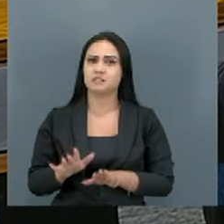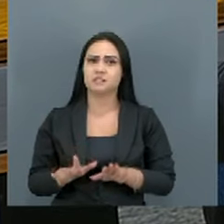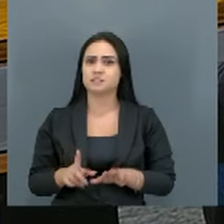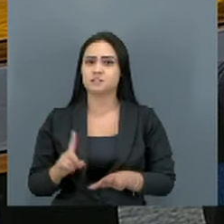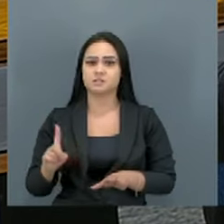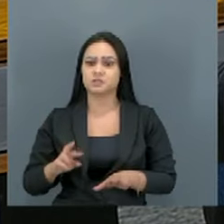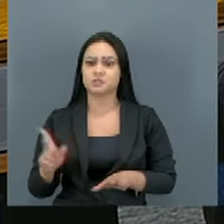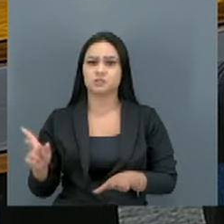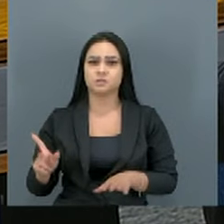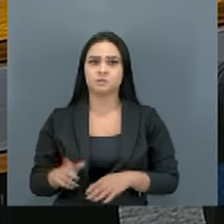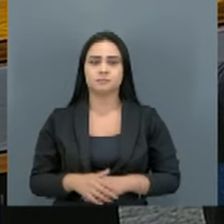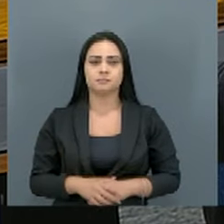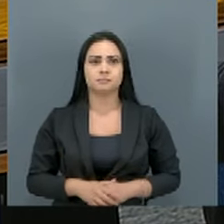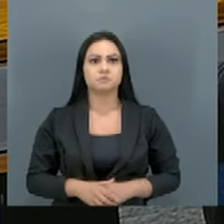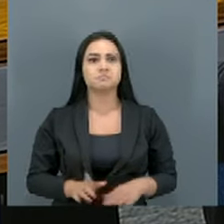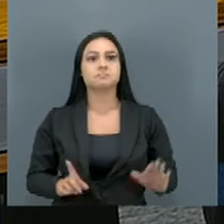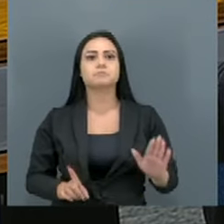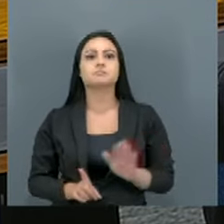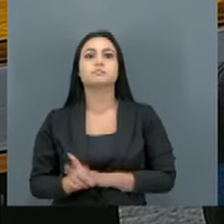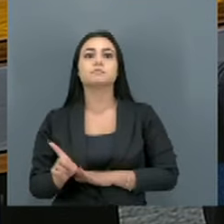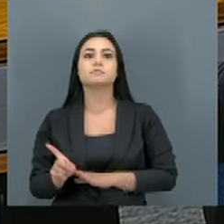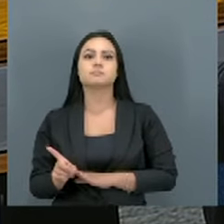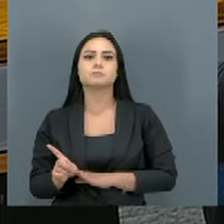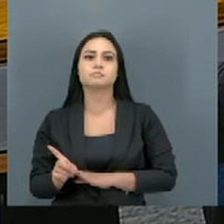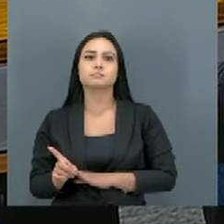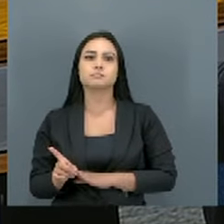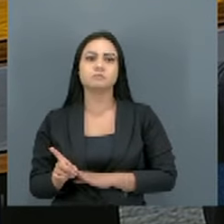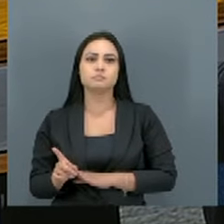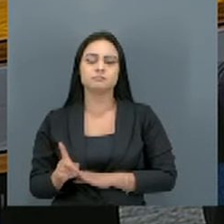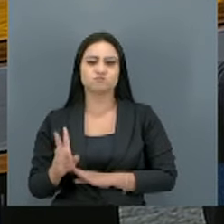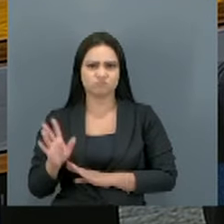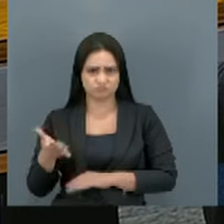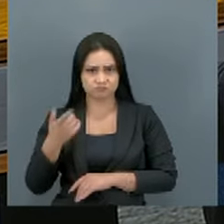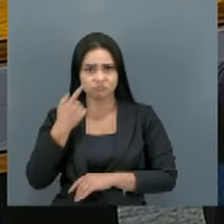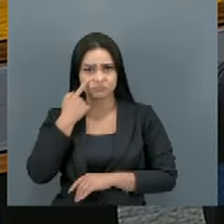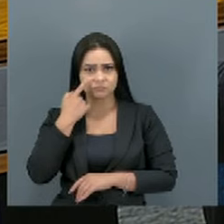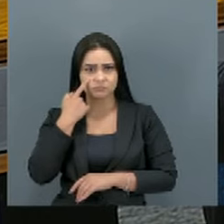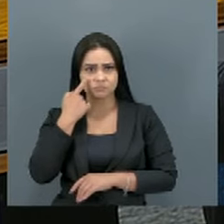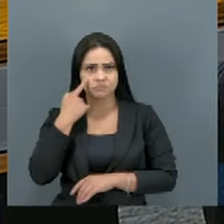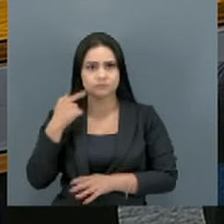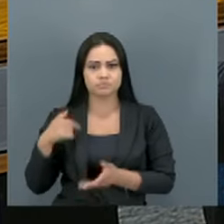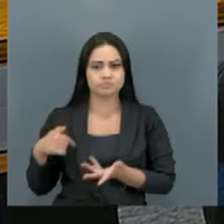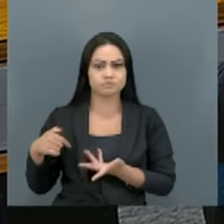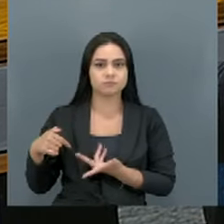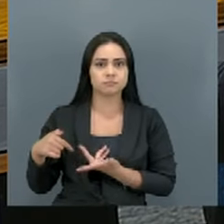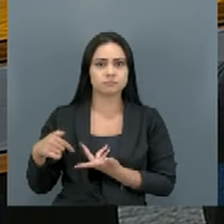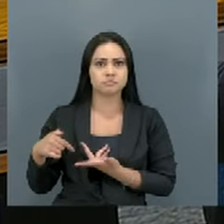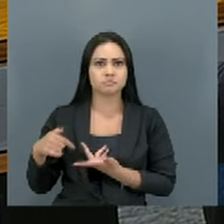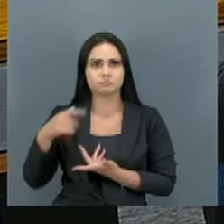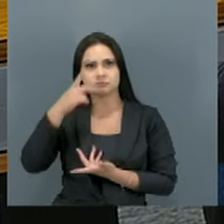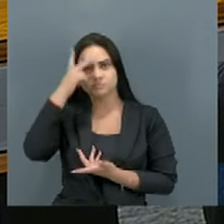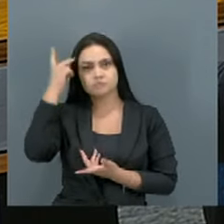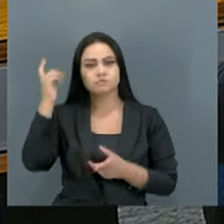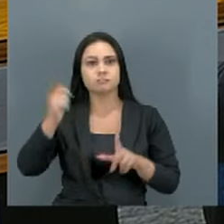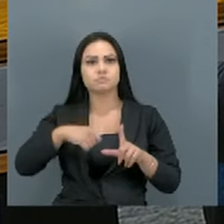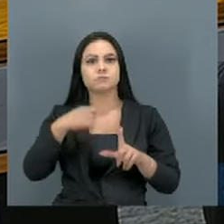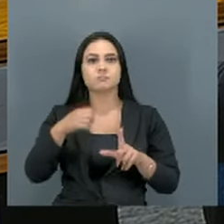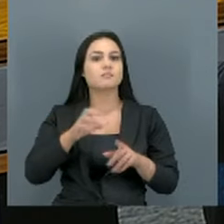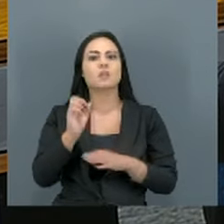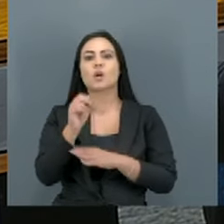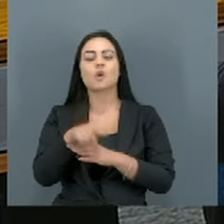realidade. Aí eu pergunto, o senhor já presenciou algum cineasta de alguma